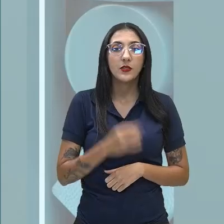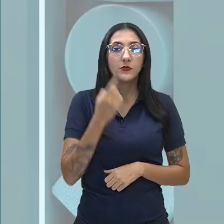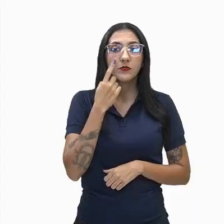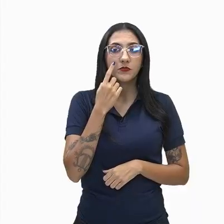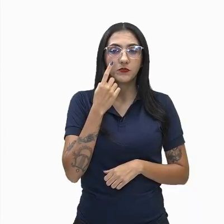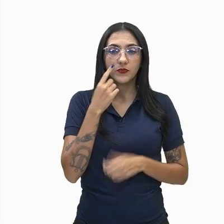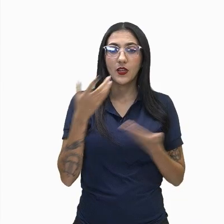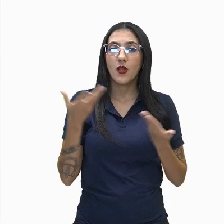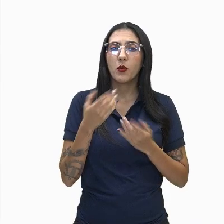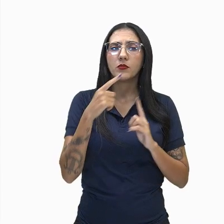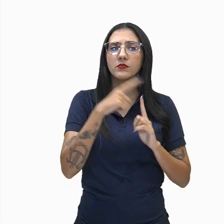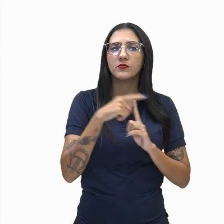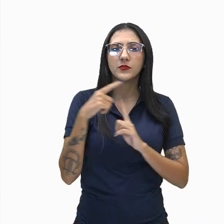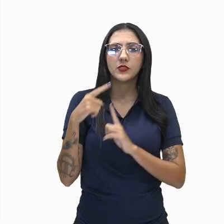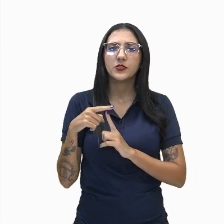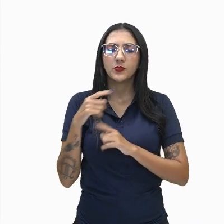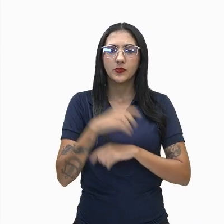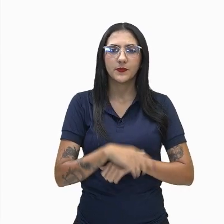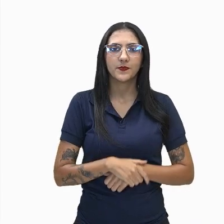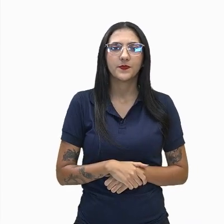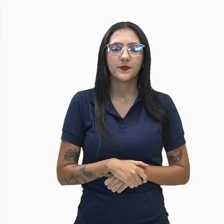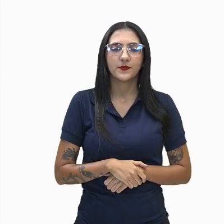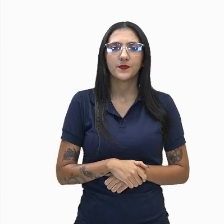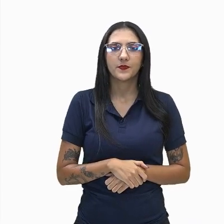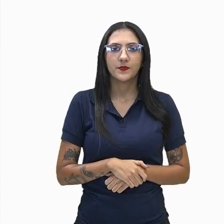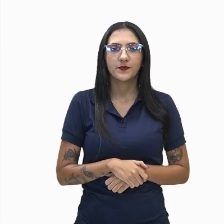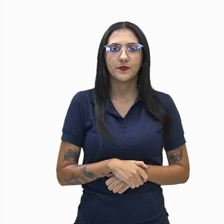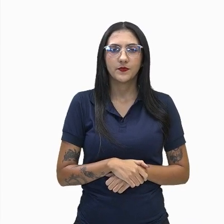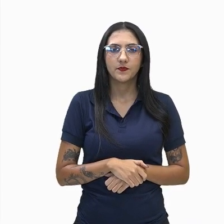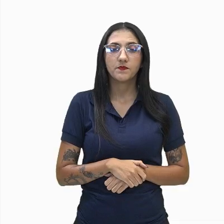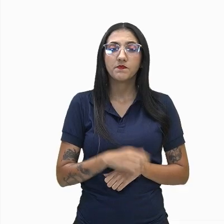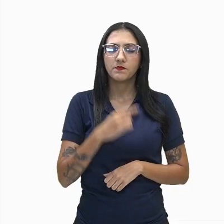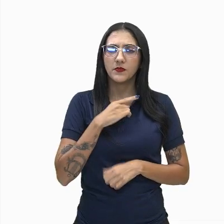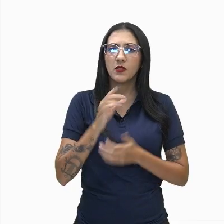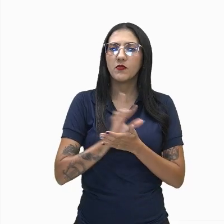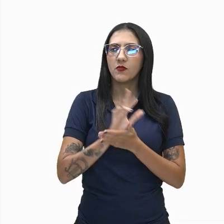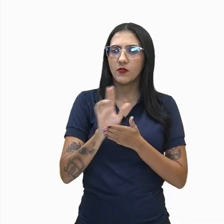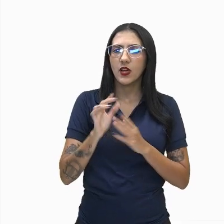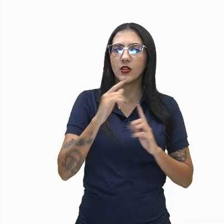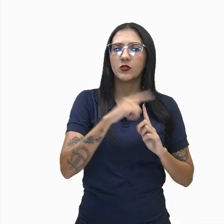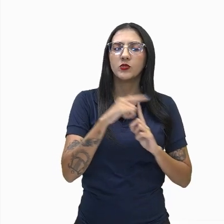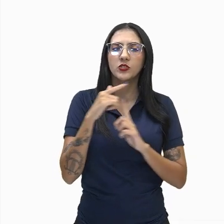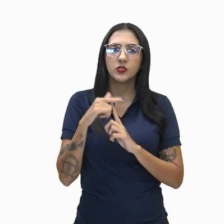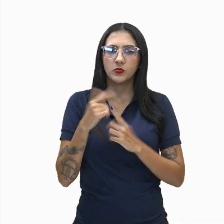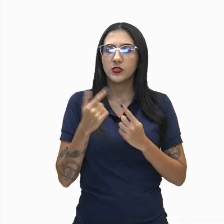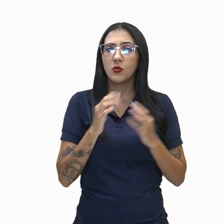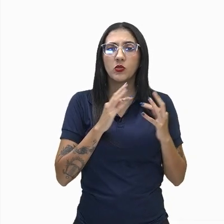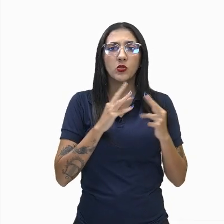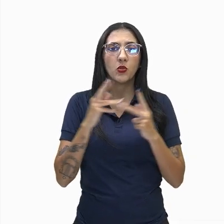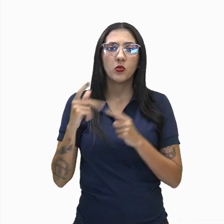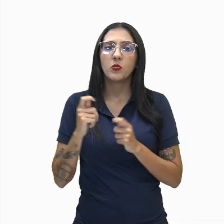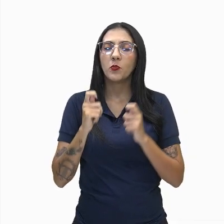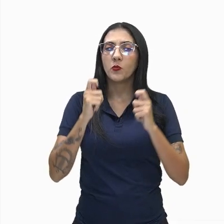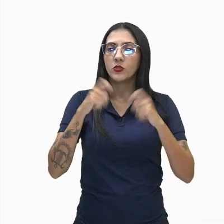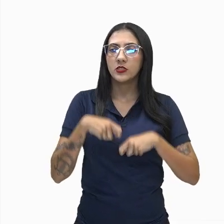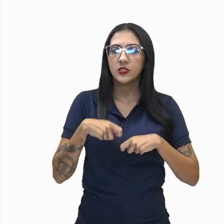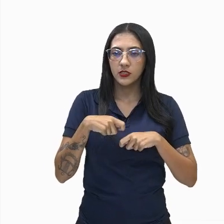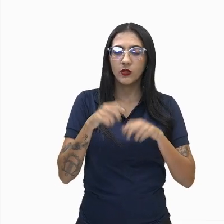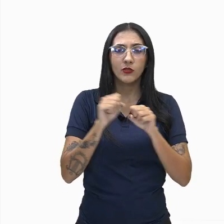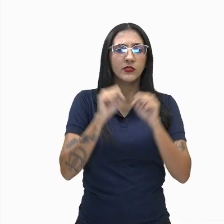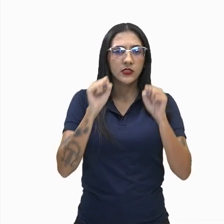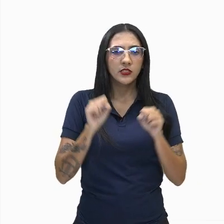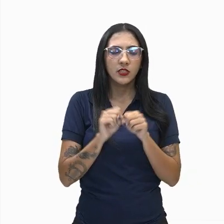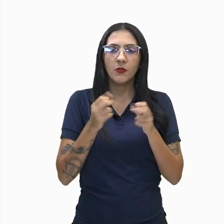linguagem. Existem tipos de linguagem. Então, a linguagem é todo meio, todo